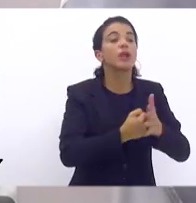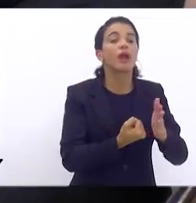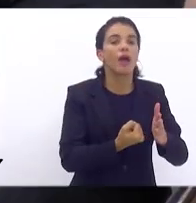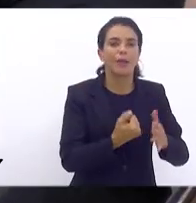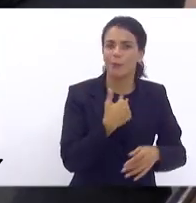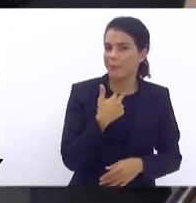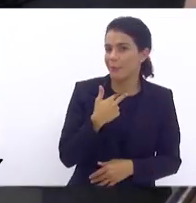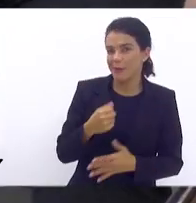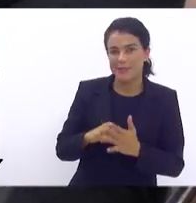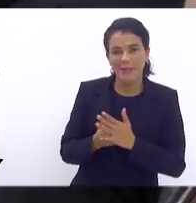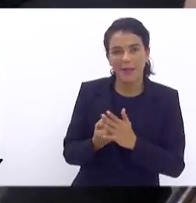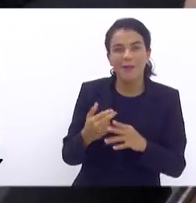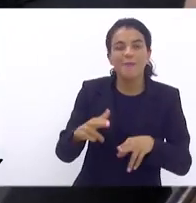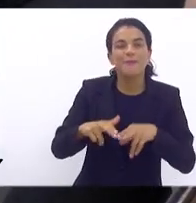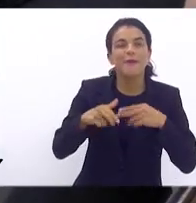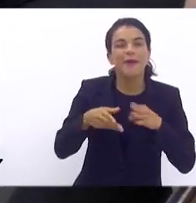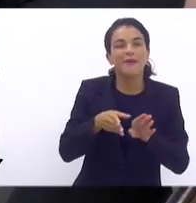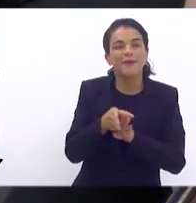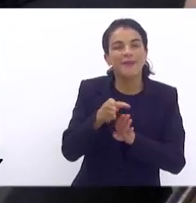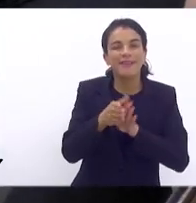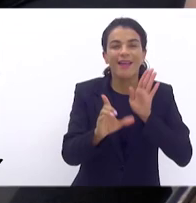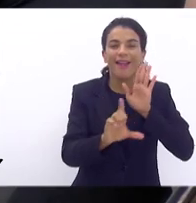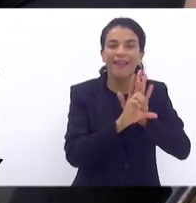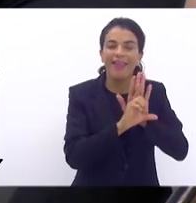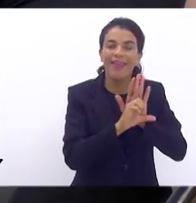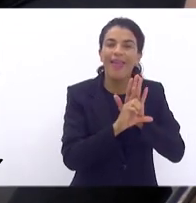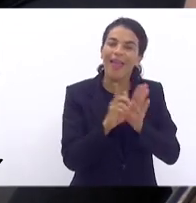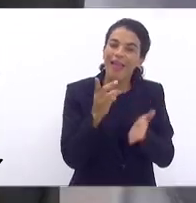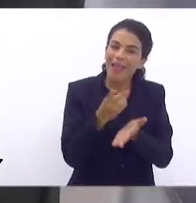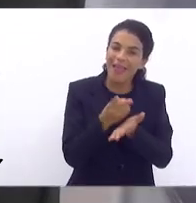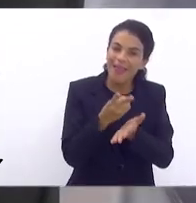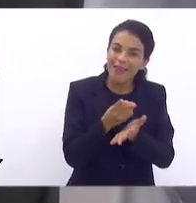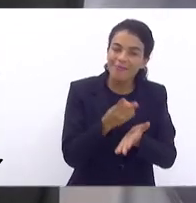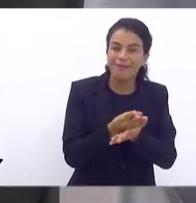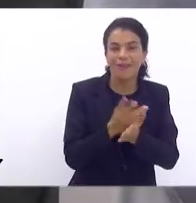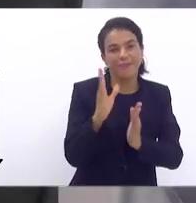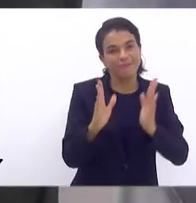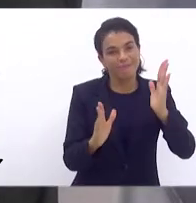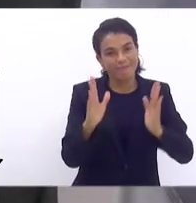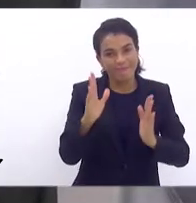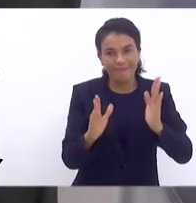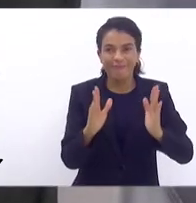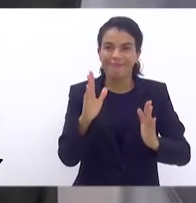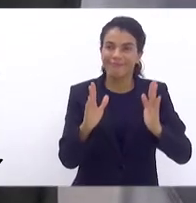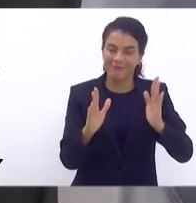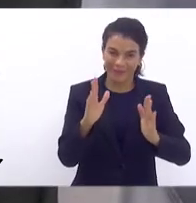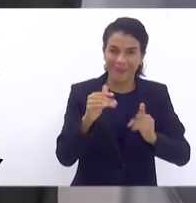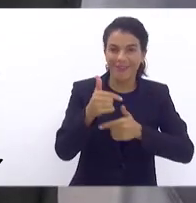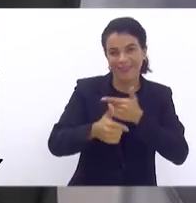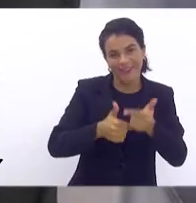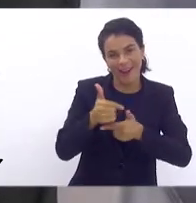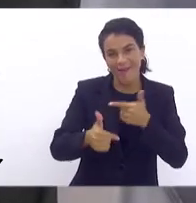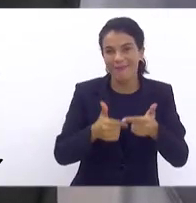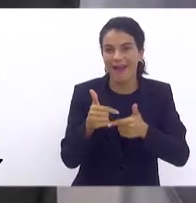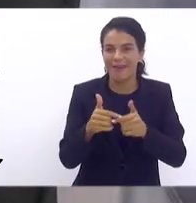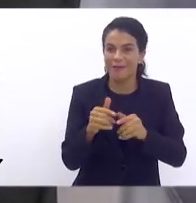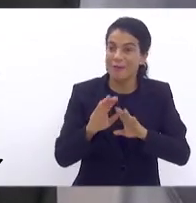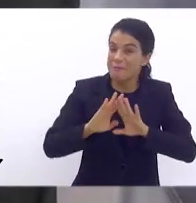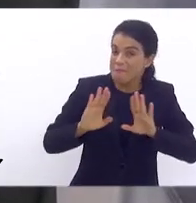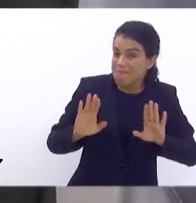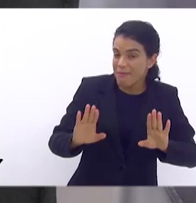desligar porque a orientação da lei é manter durante o seu a sua atividade legal mas